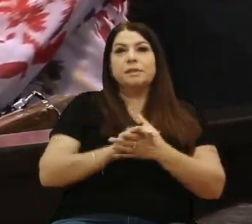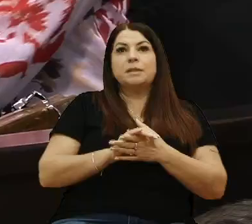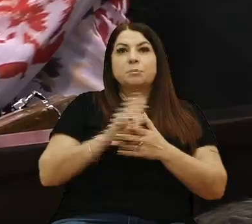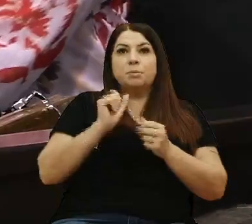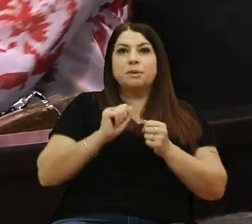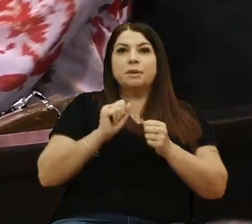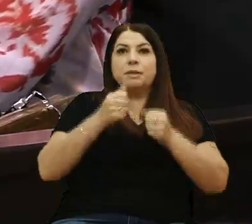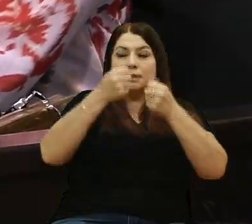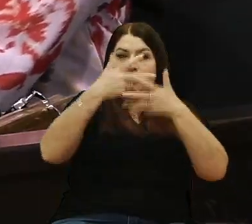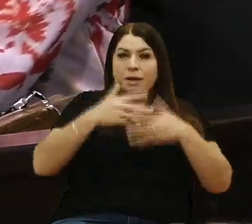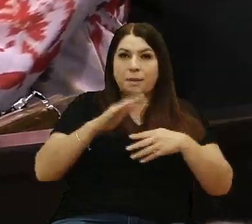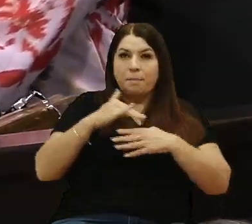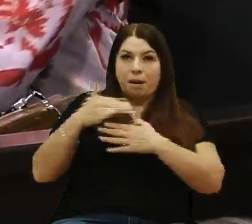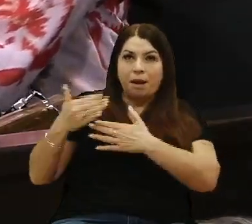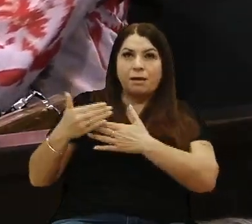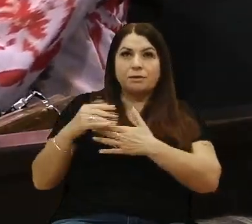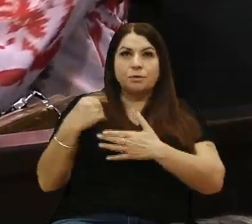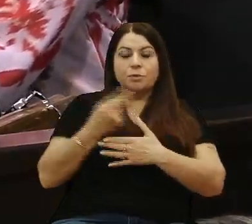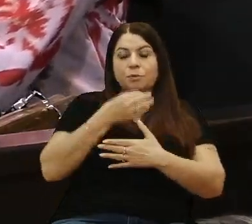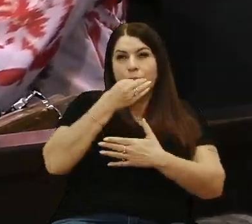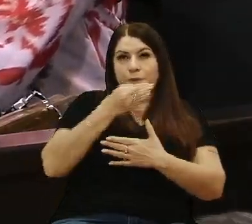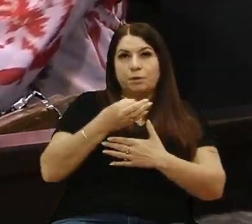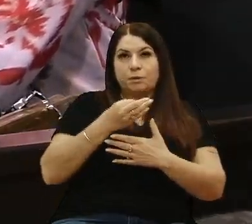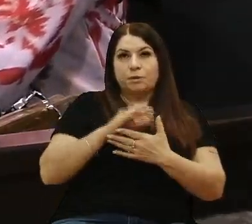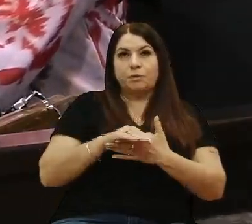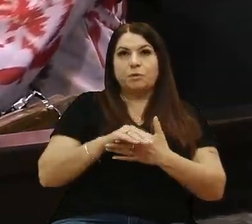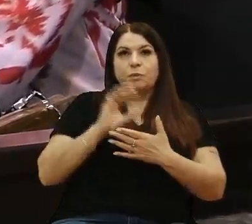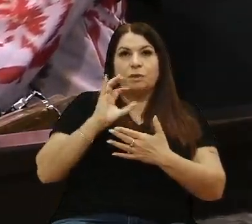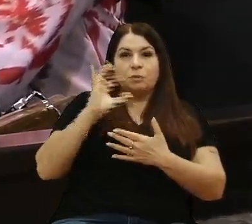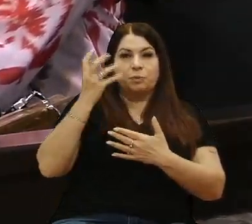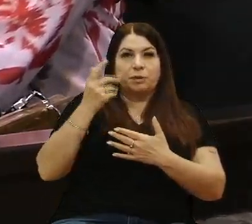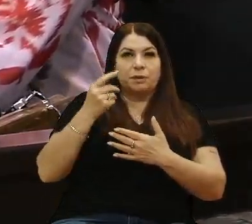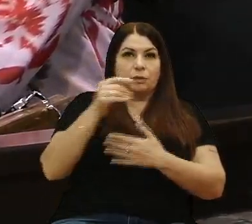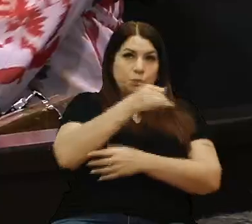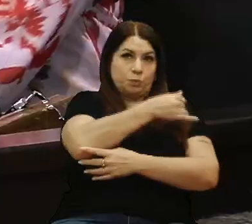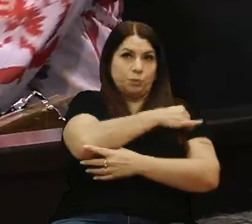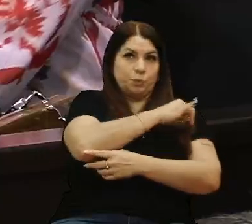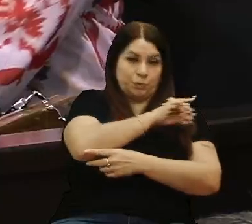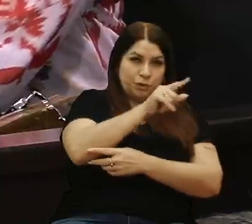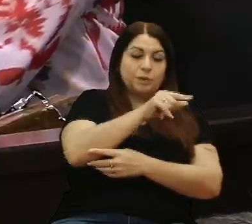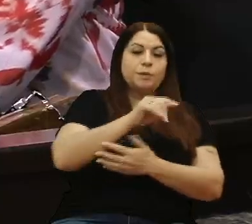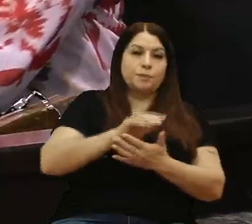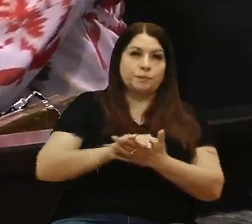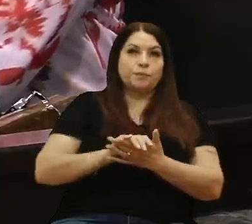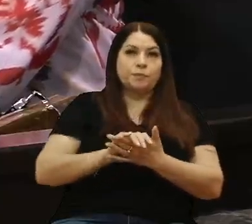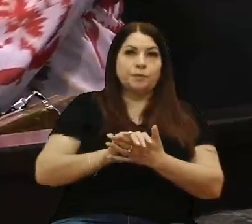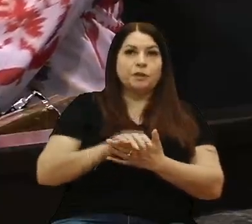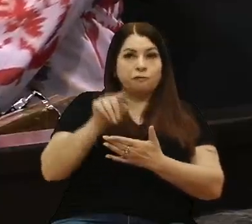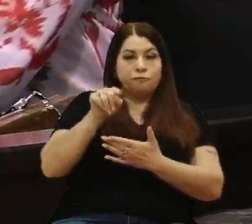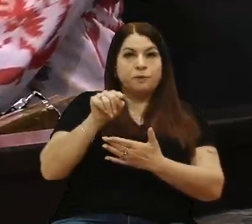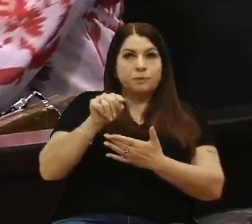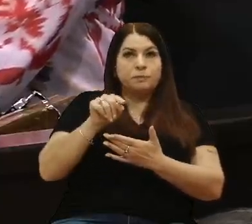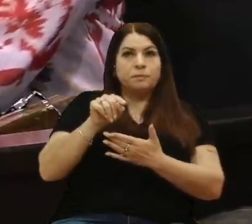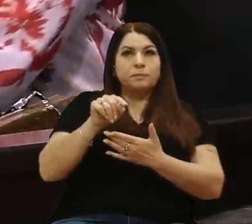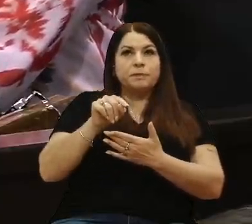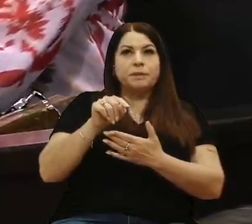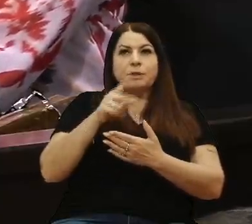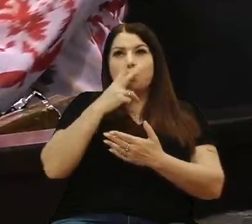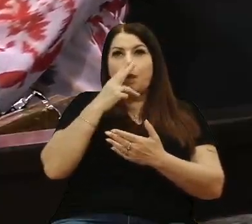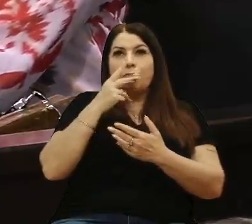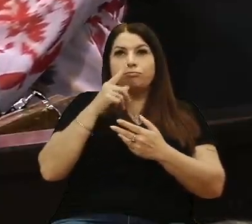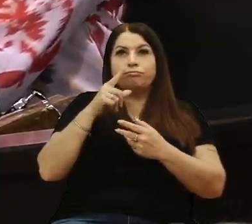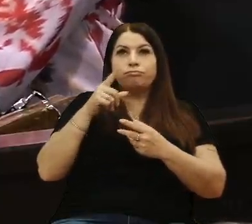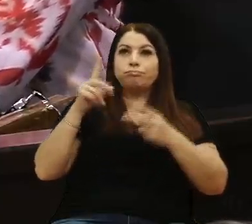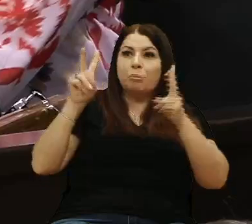podemos explanar ainda mais a nossa opinião. O que aconteceu no Rio de Janeiro foi exatamente uma cena de guerra,